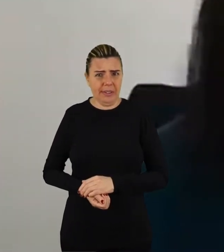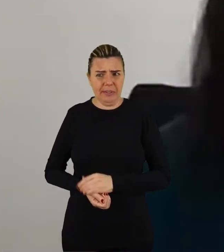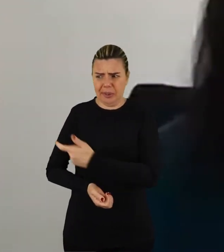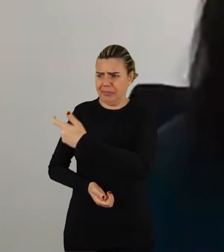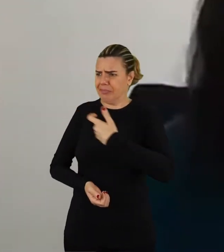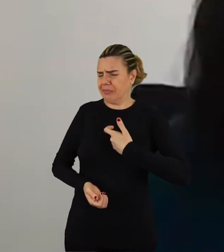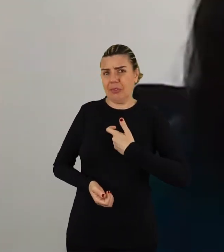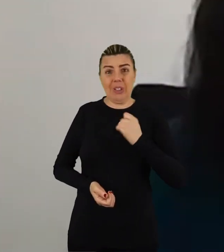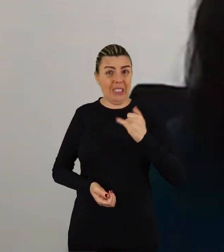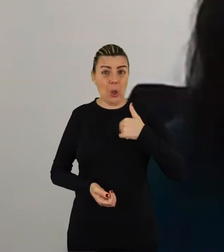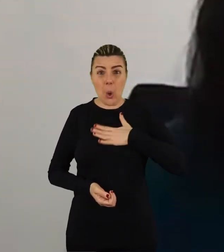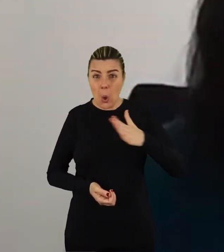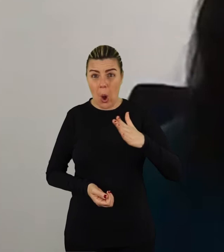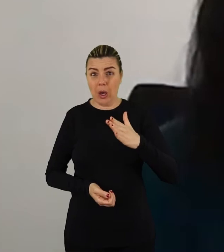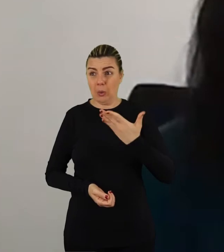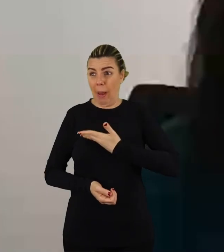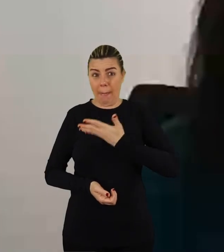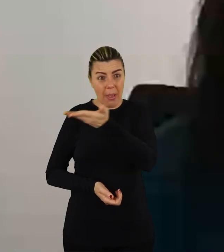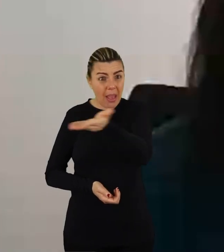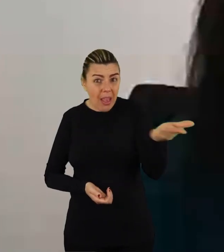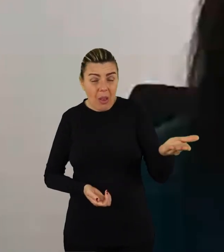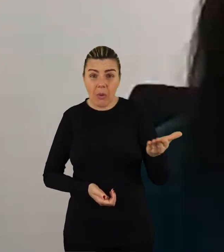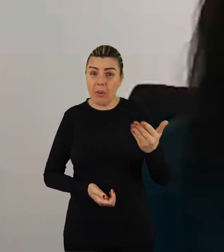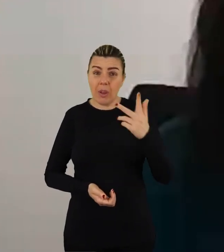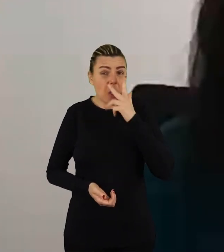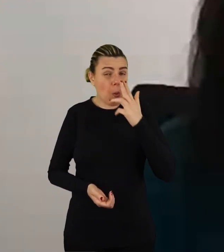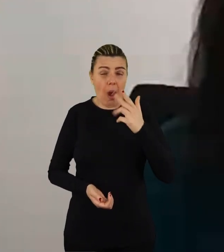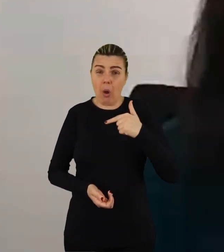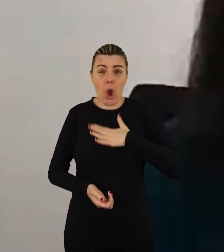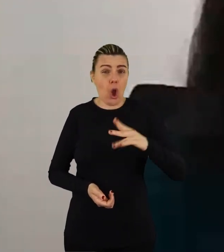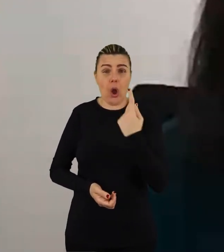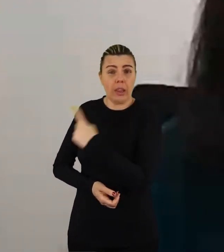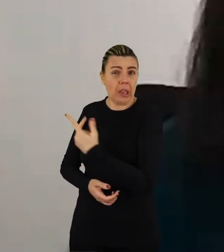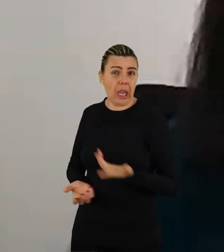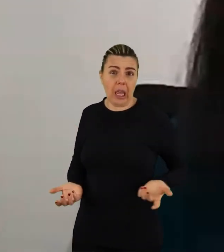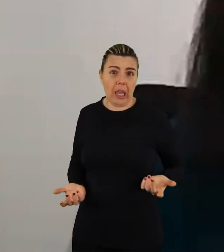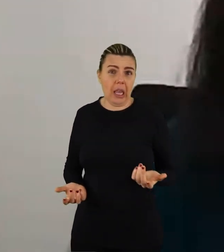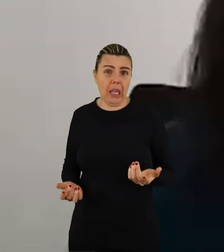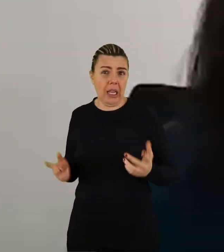falou que se eu não gostasse dos amigos dele é como se eu não gostasse dele.